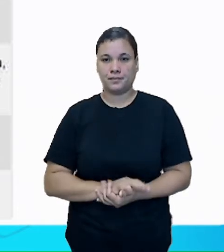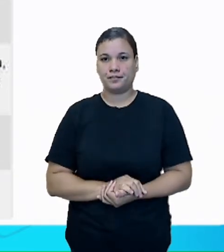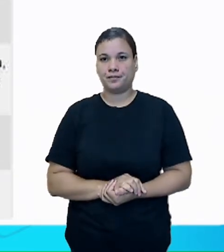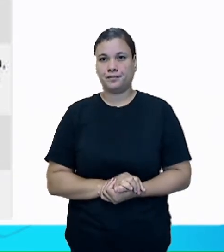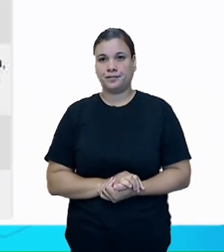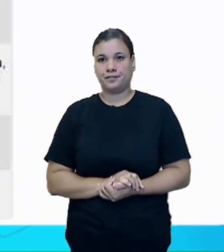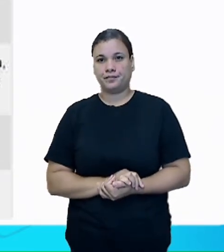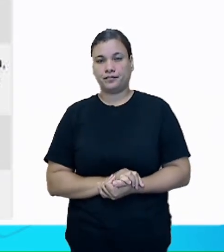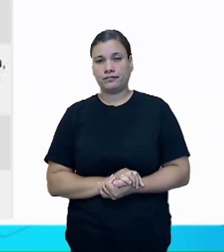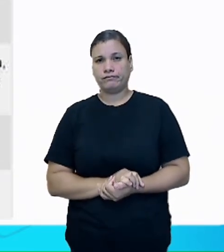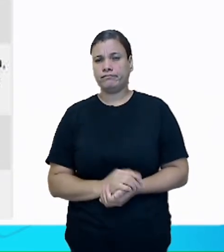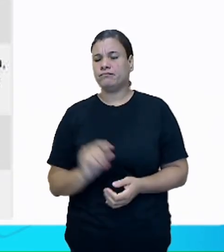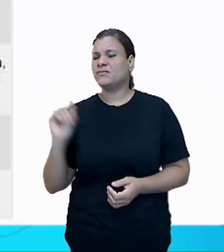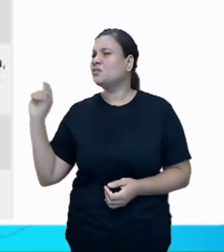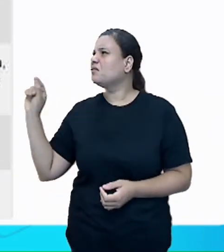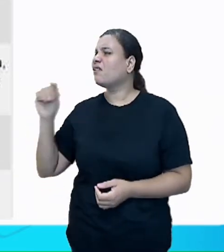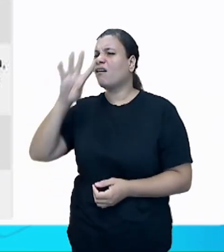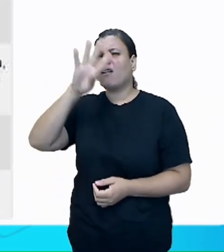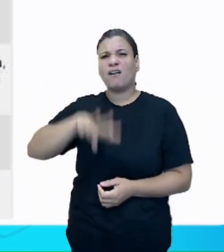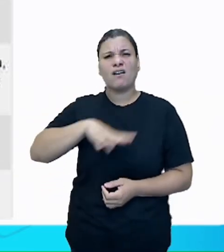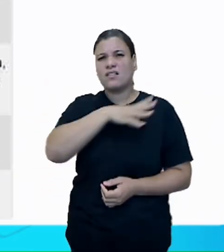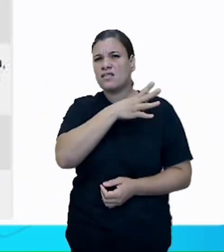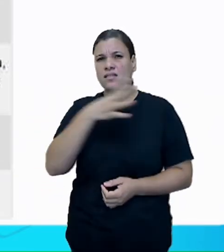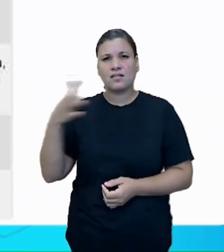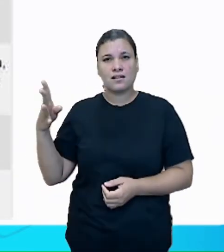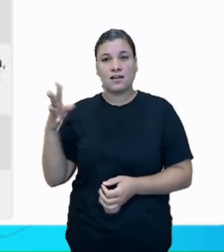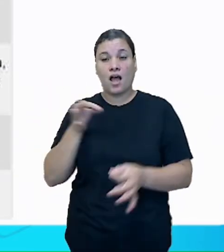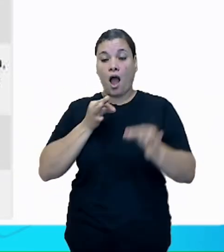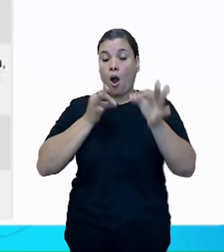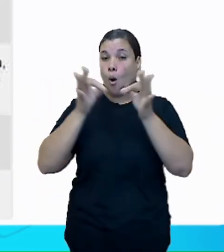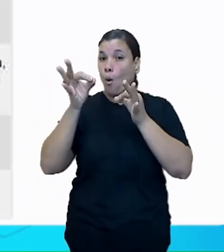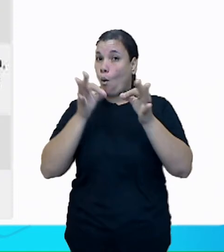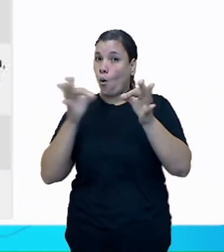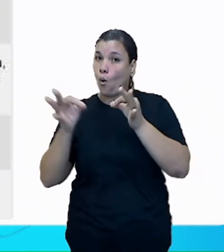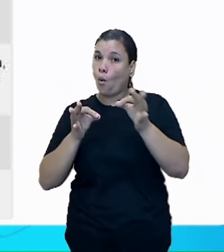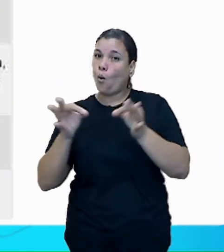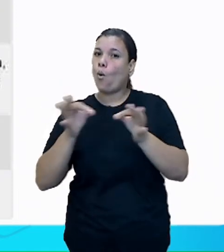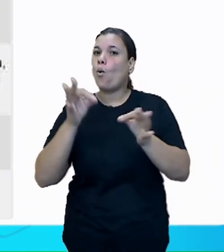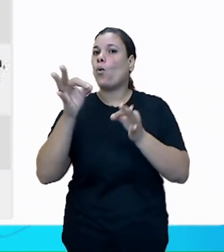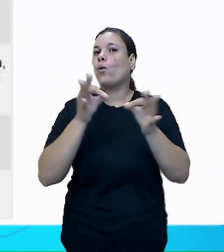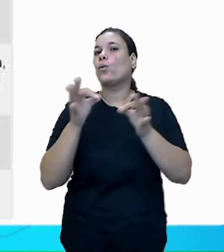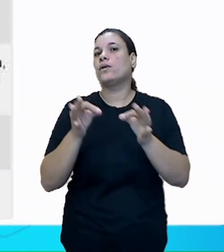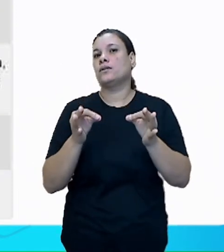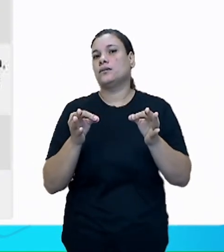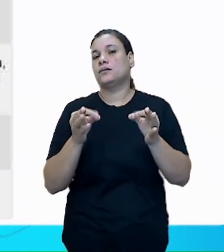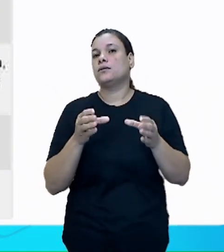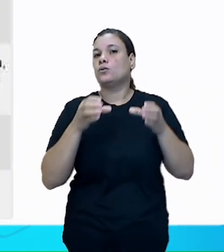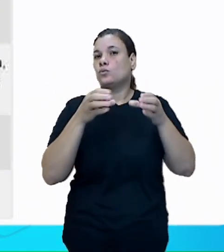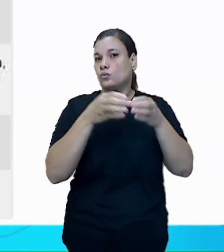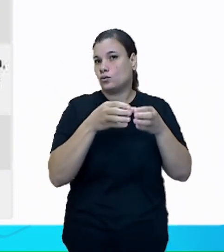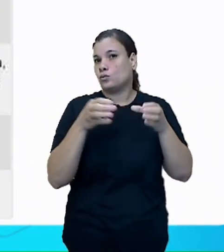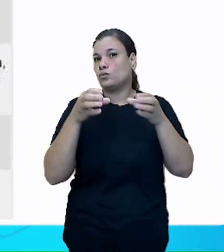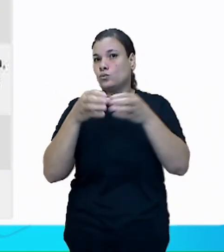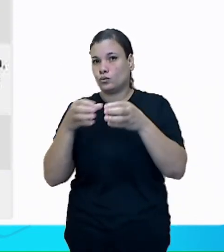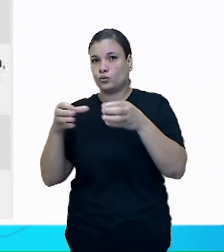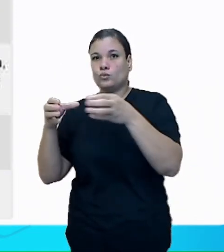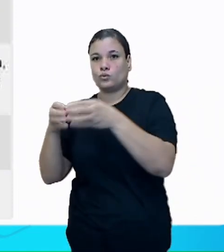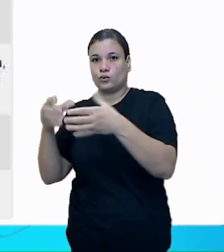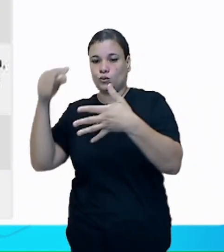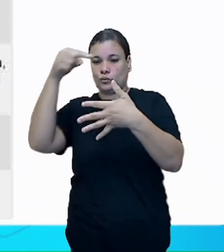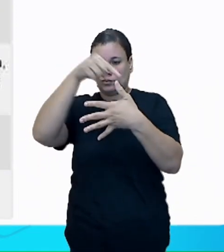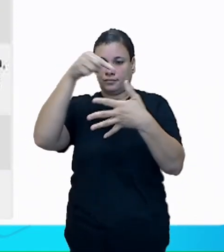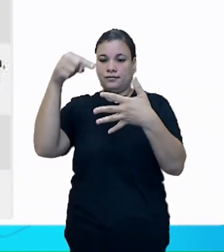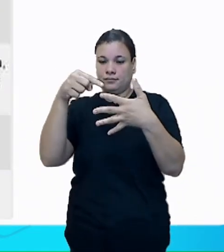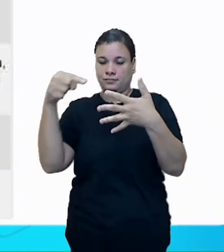Então, nós vamos ter a separação desses grupos, a classificação, através da organização,